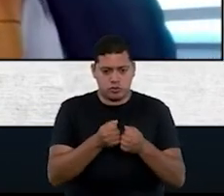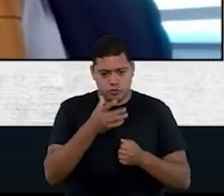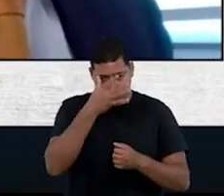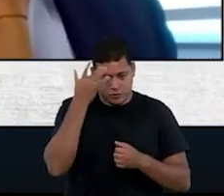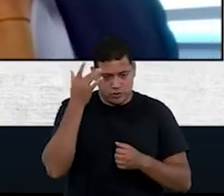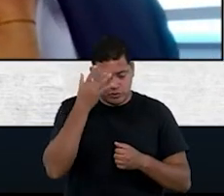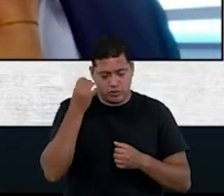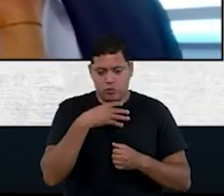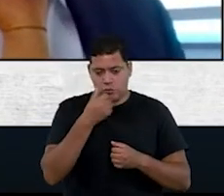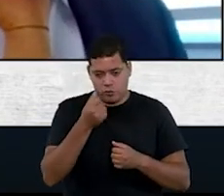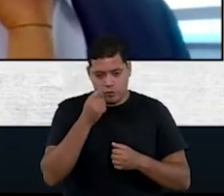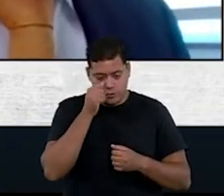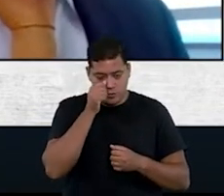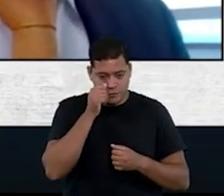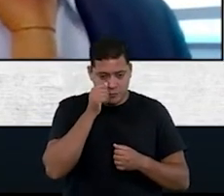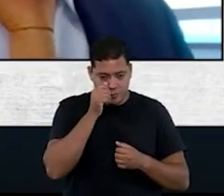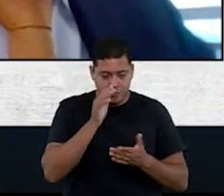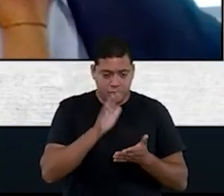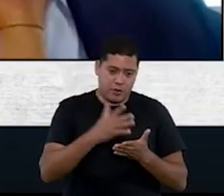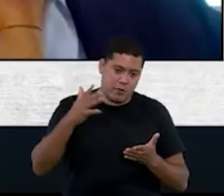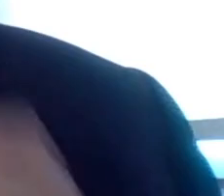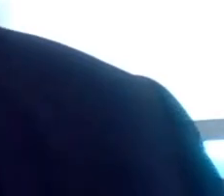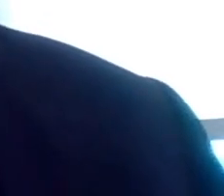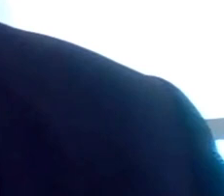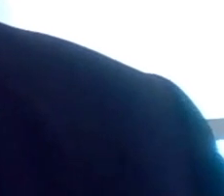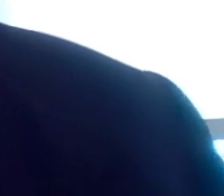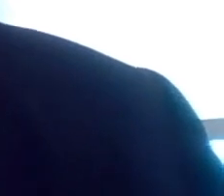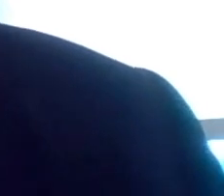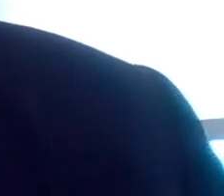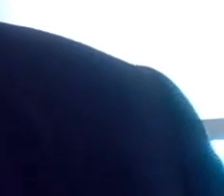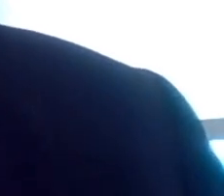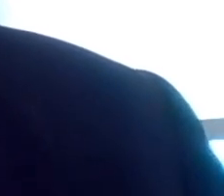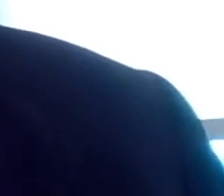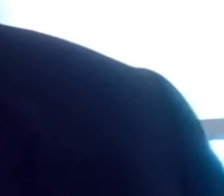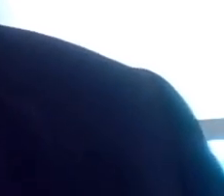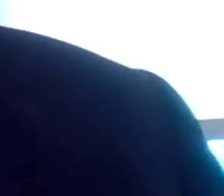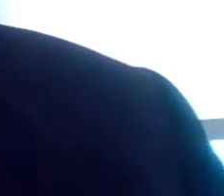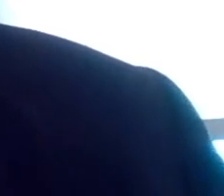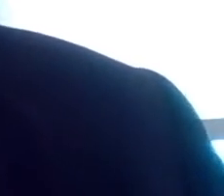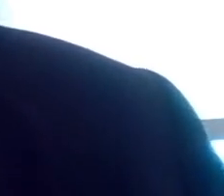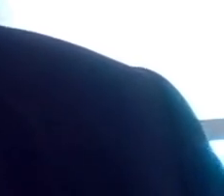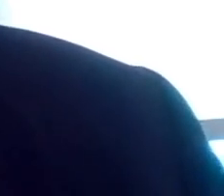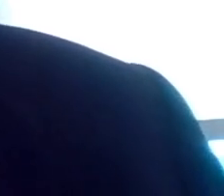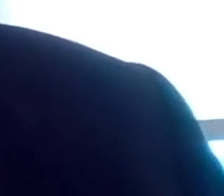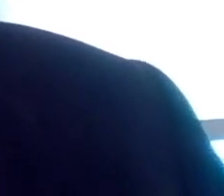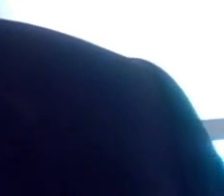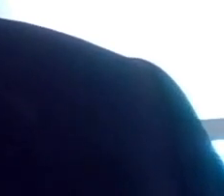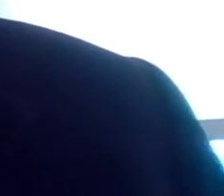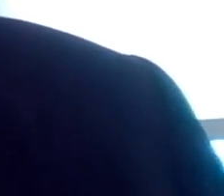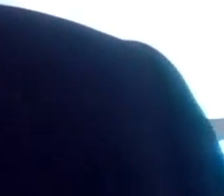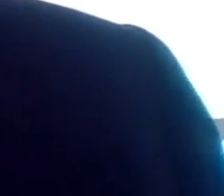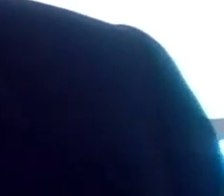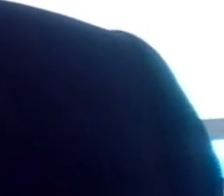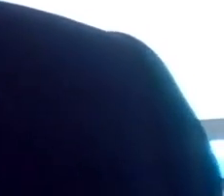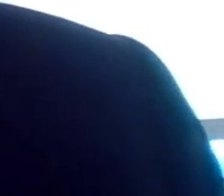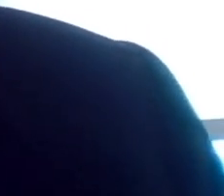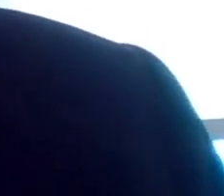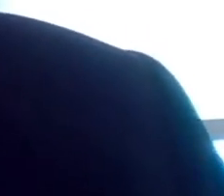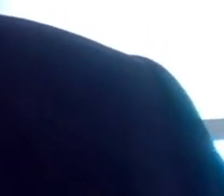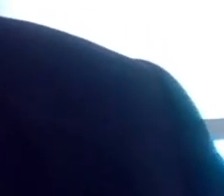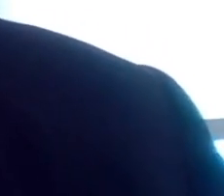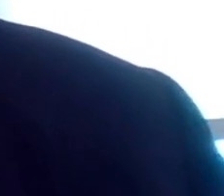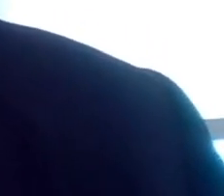das implicações das tecnologias no direito autoral. O direito autoral vem sofrendo transformações ou é um